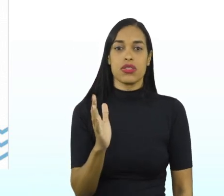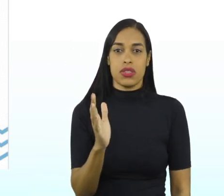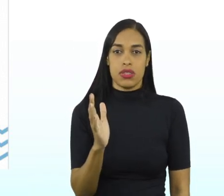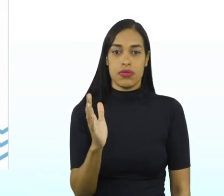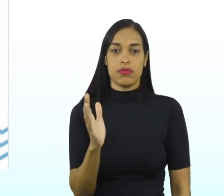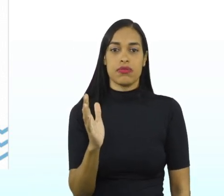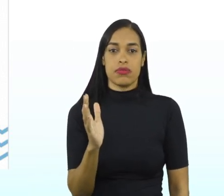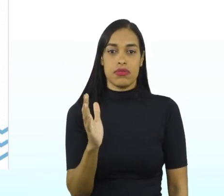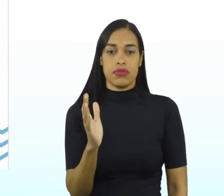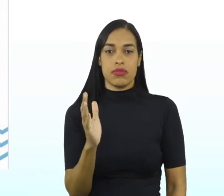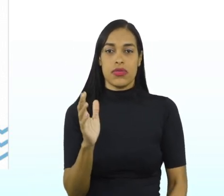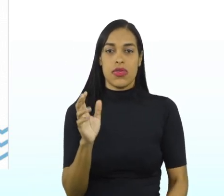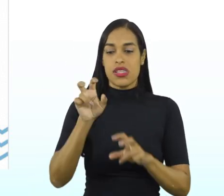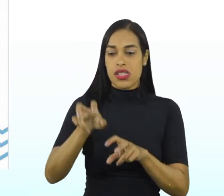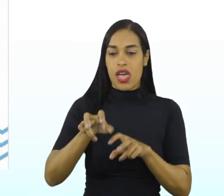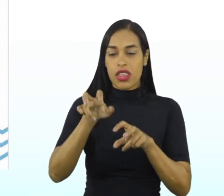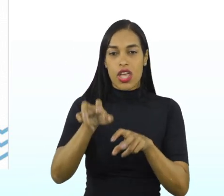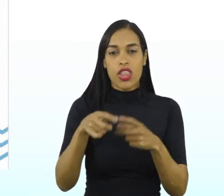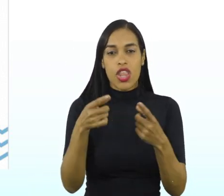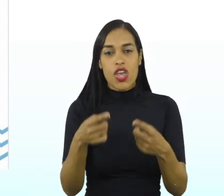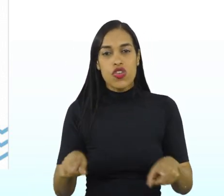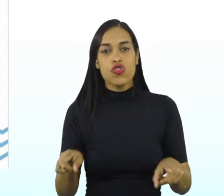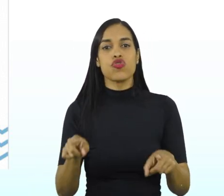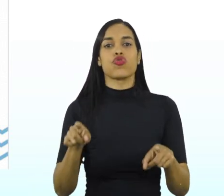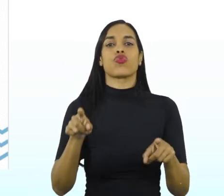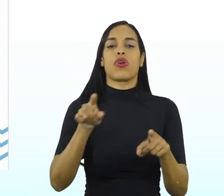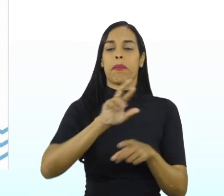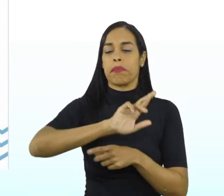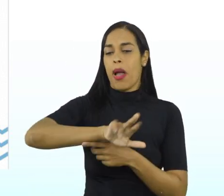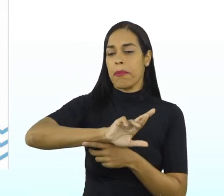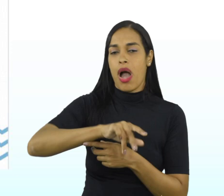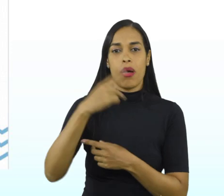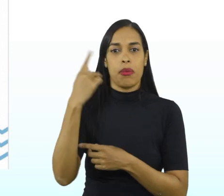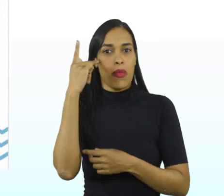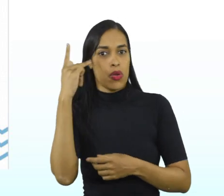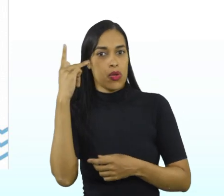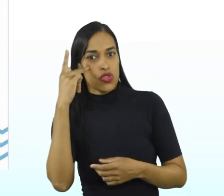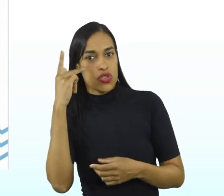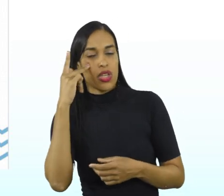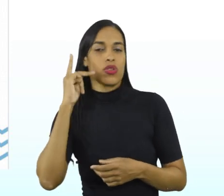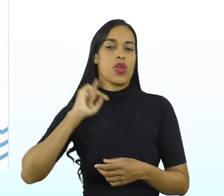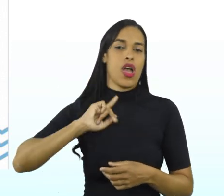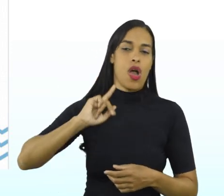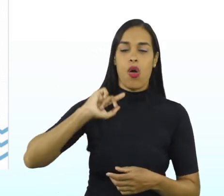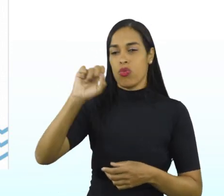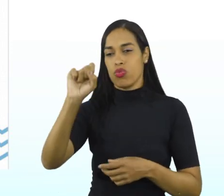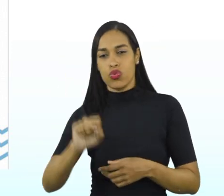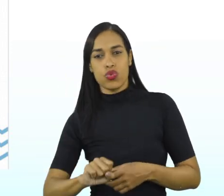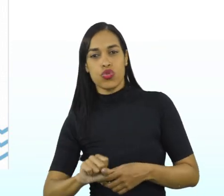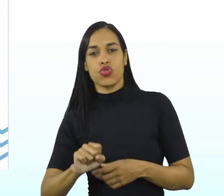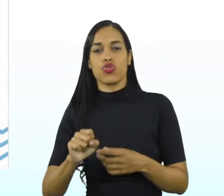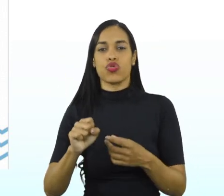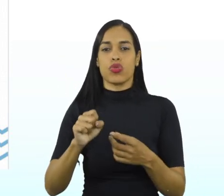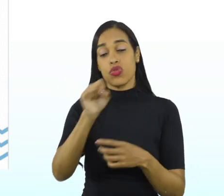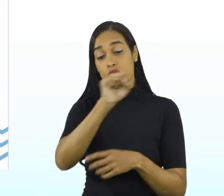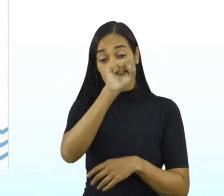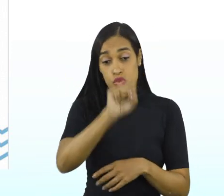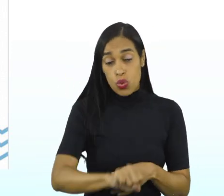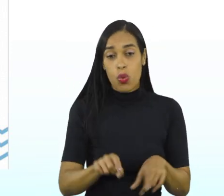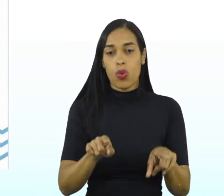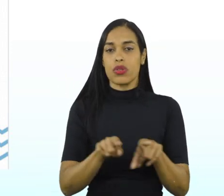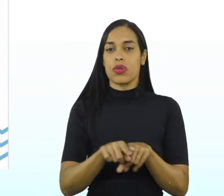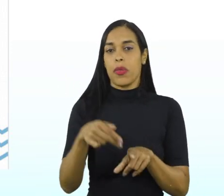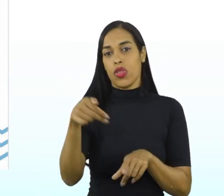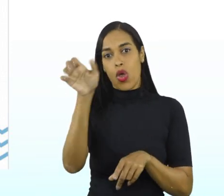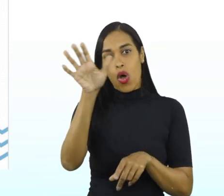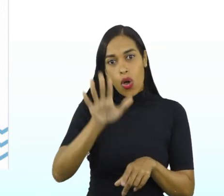ó. Sertanejo, mineiro, fluminense, carioca, paulistano, gaúcho, caipira,